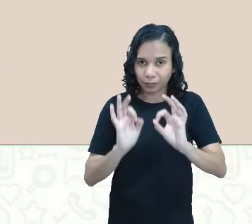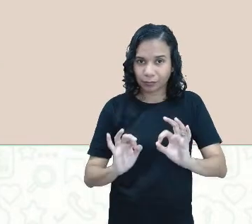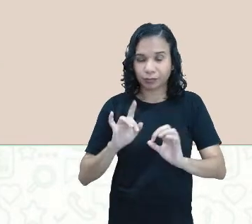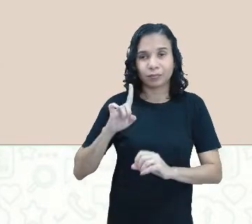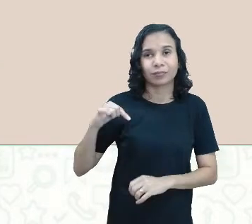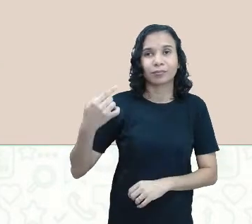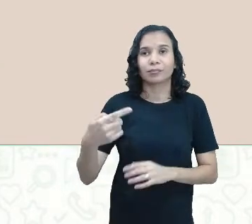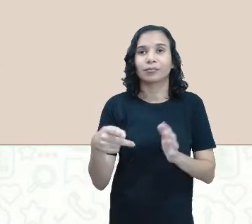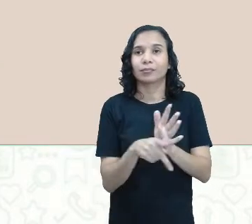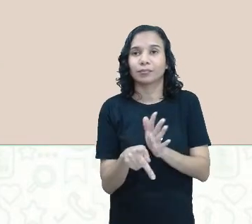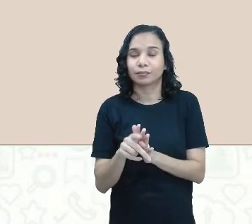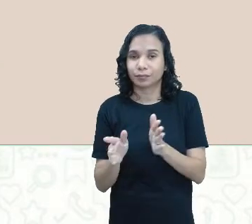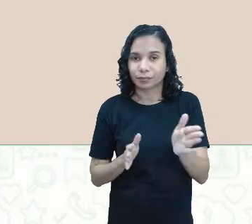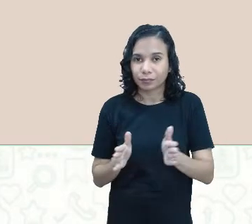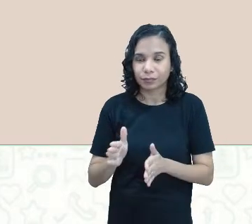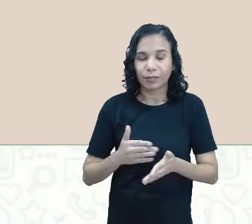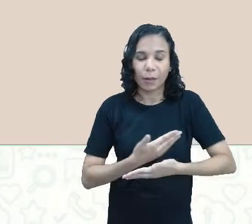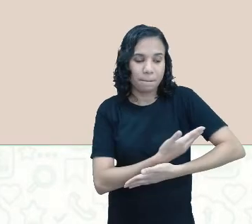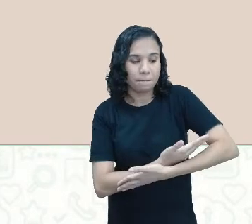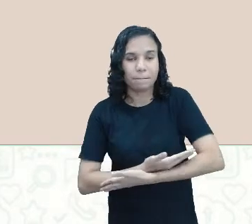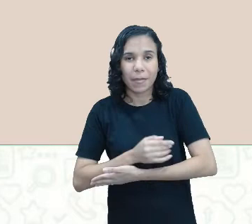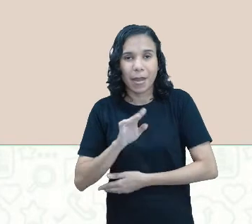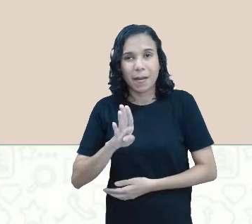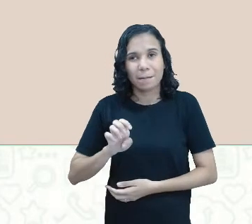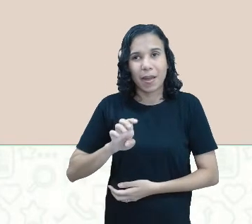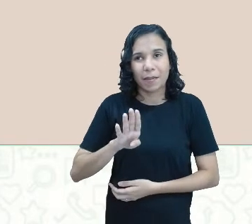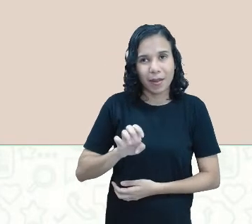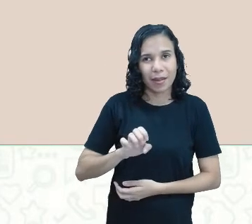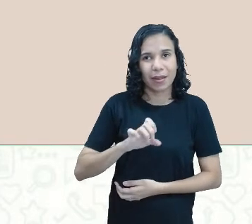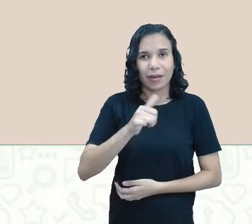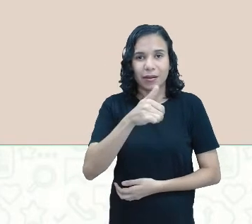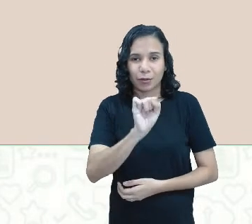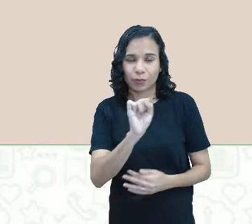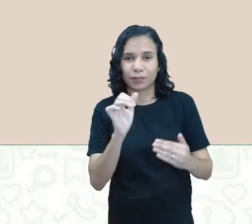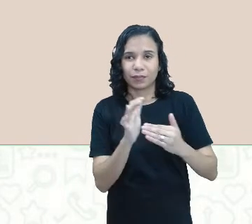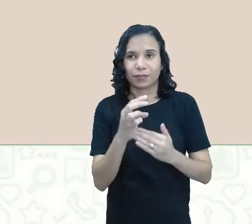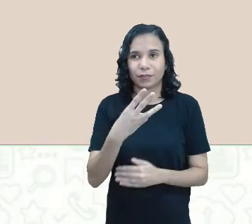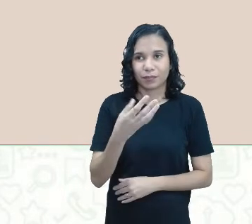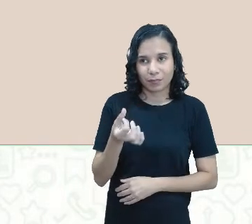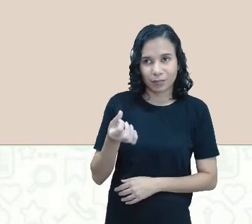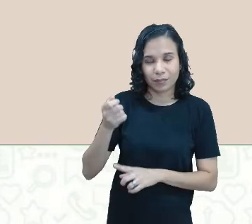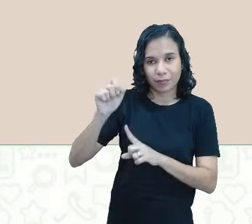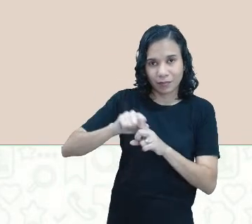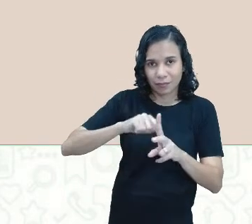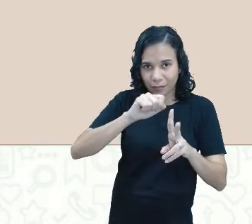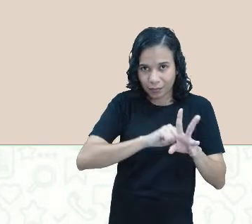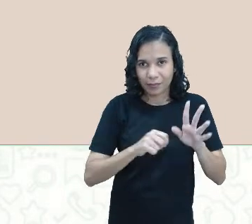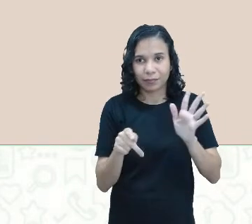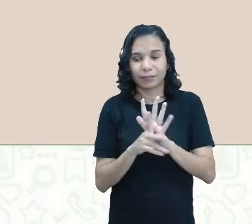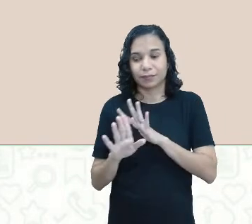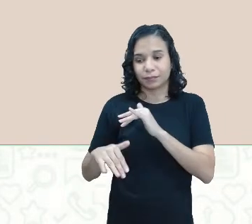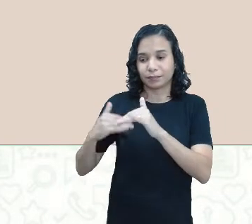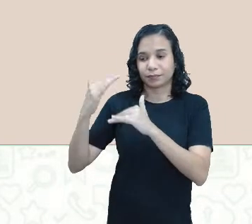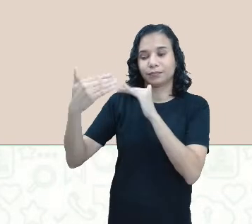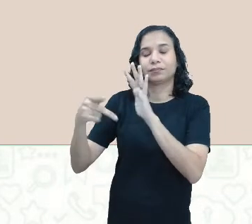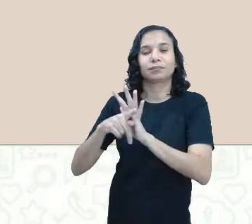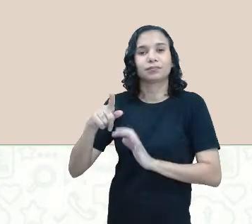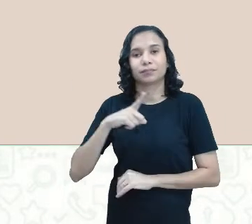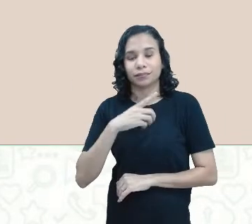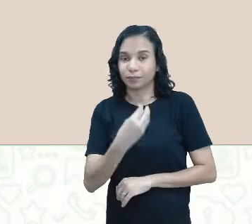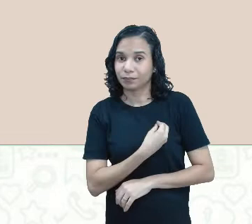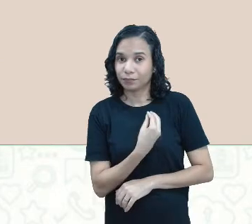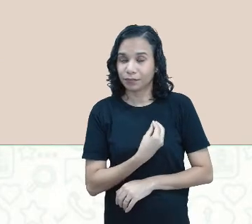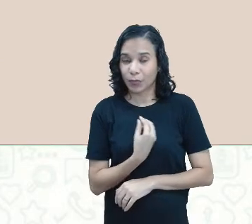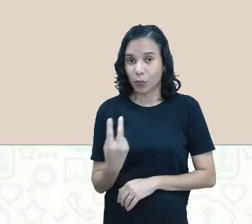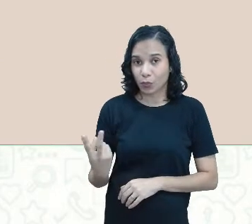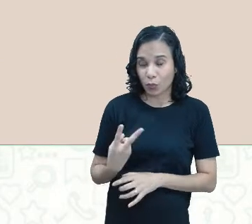depois vem a fase de bebê de 18 a 36 meses. É a fase seguinte do desenvolvimento. Esses